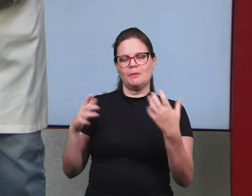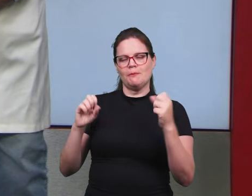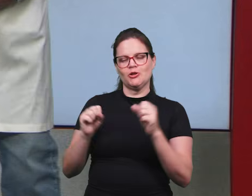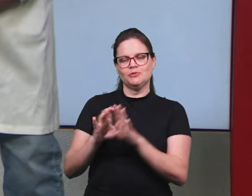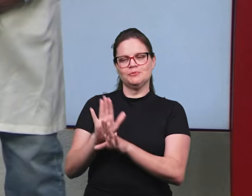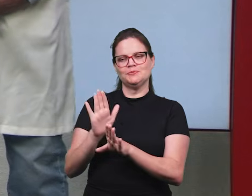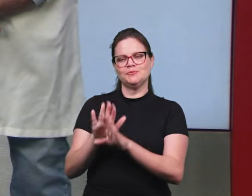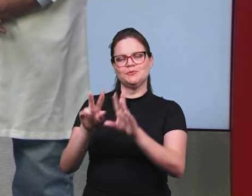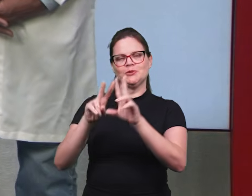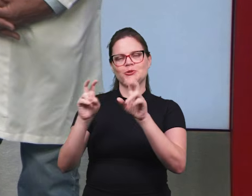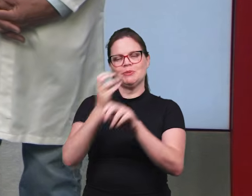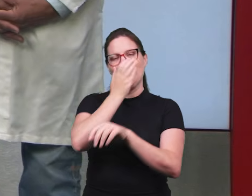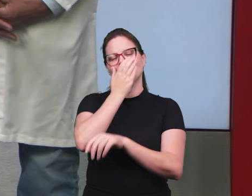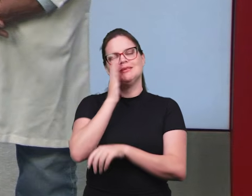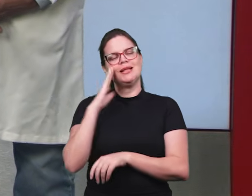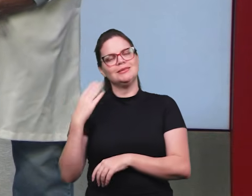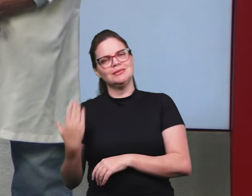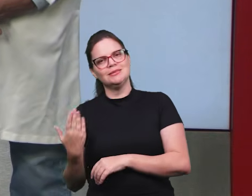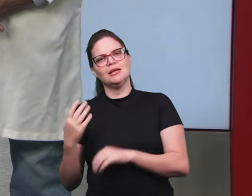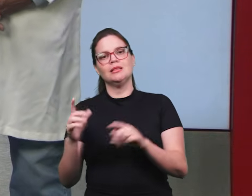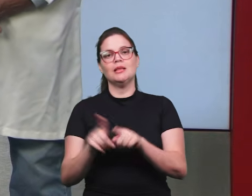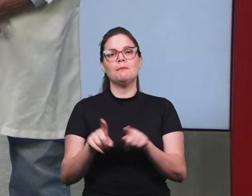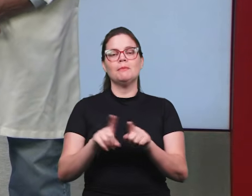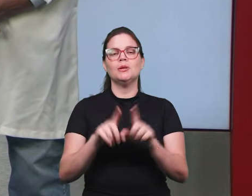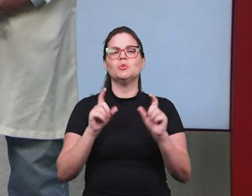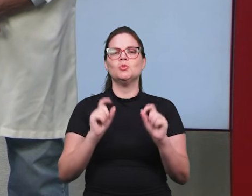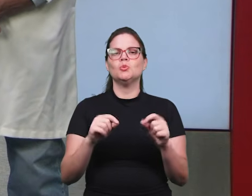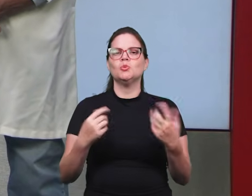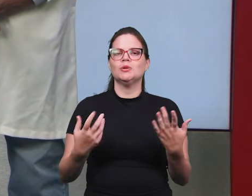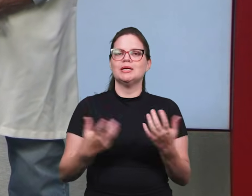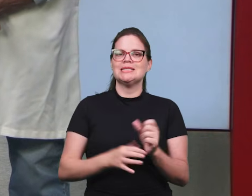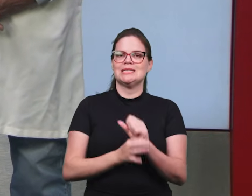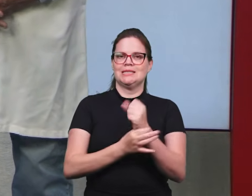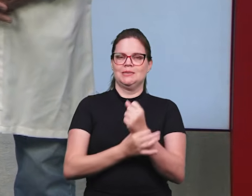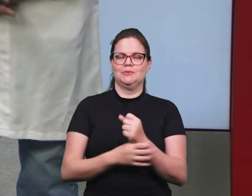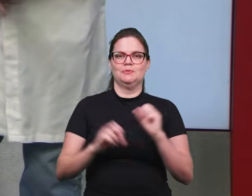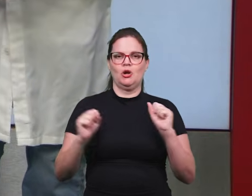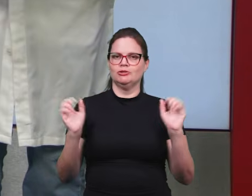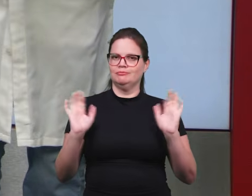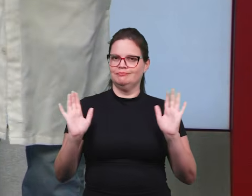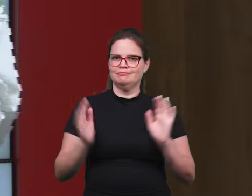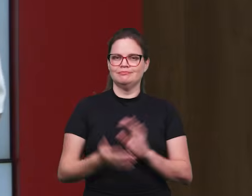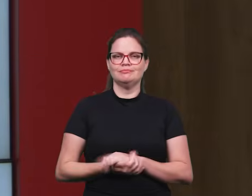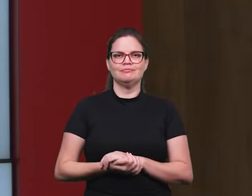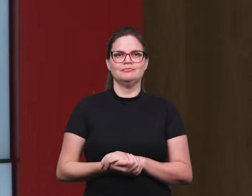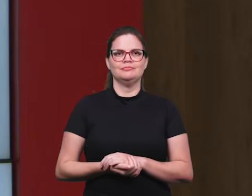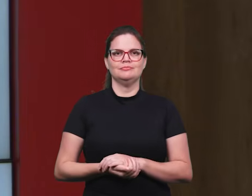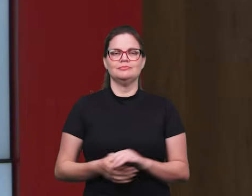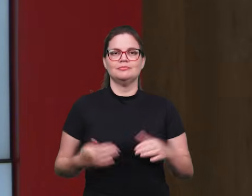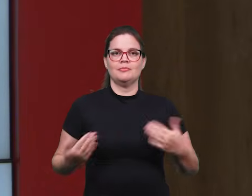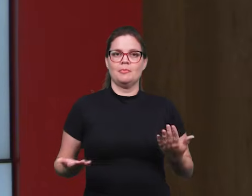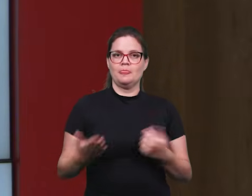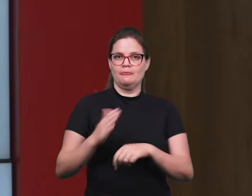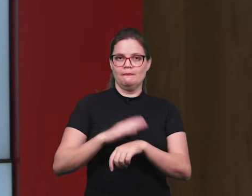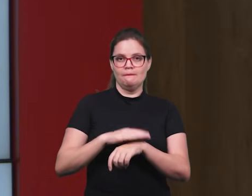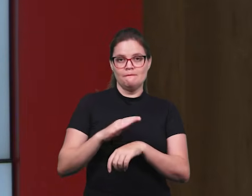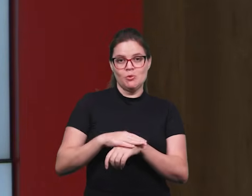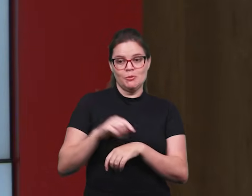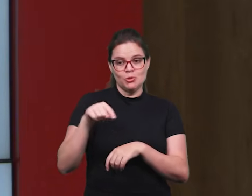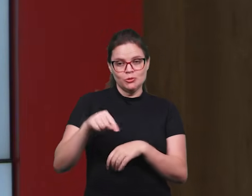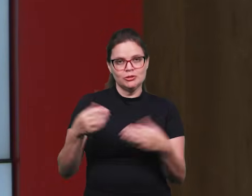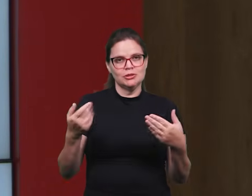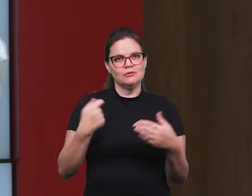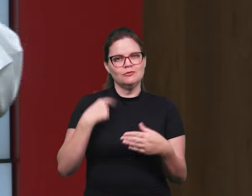respeito da anestesia, da segurança e se despedir também. Então, esse foi um momento que eu falei assim,